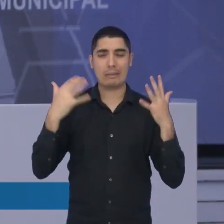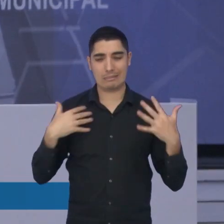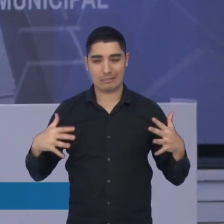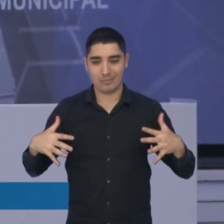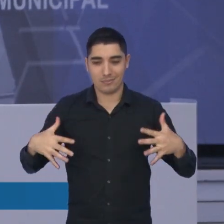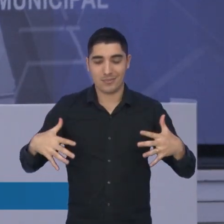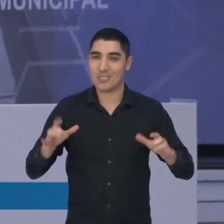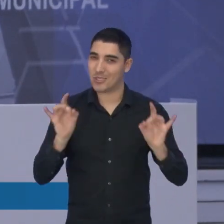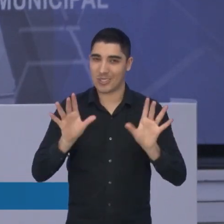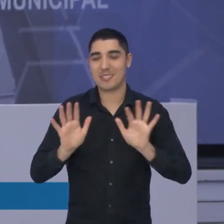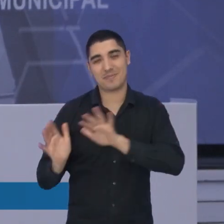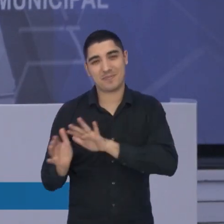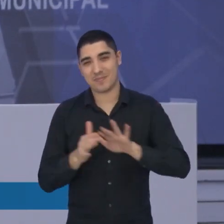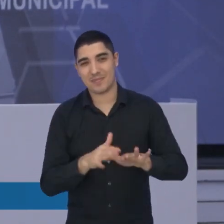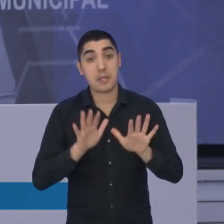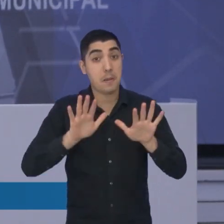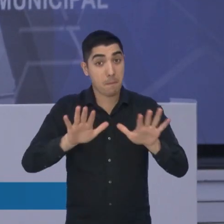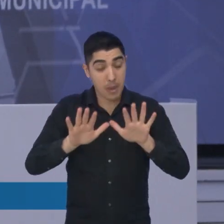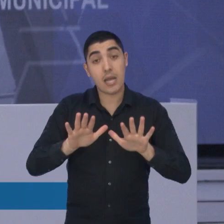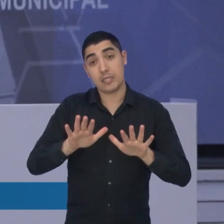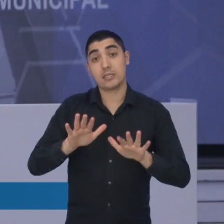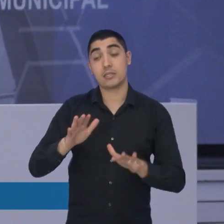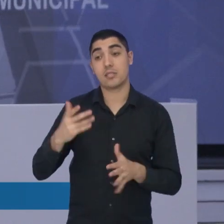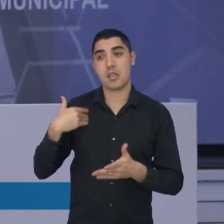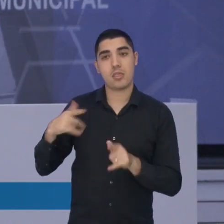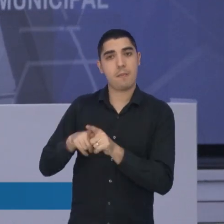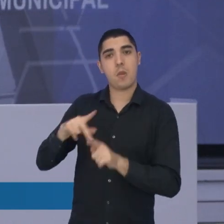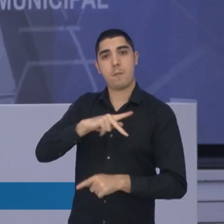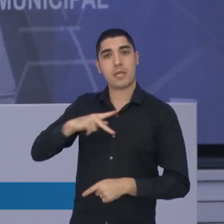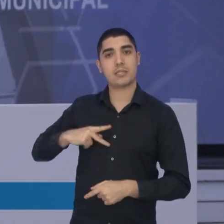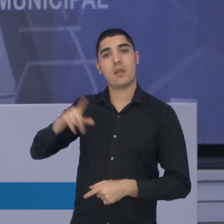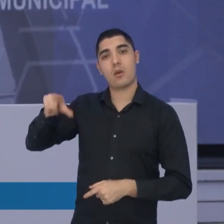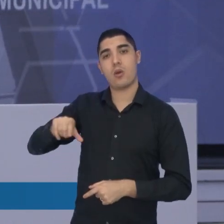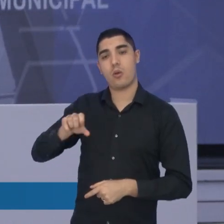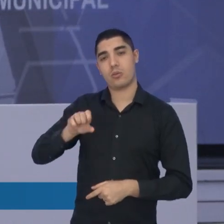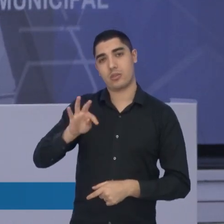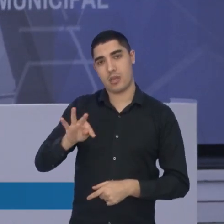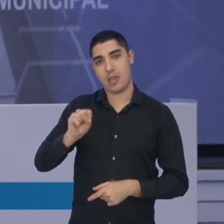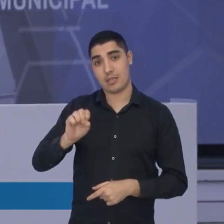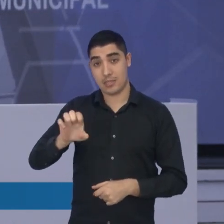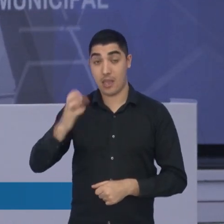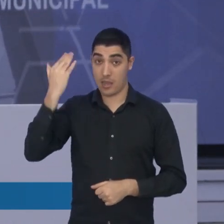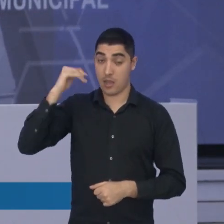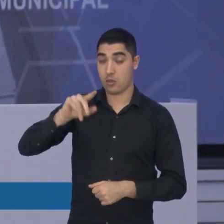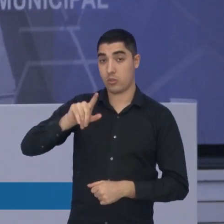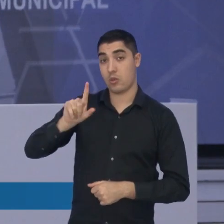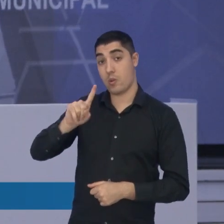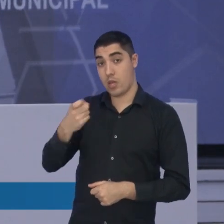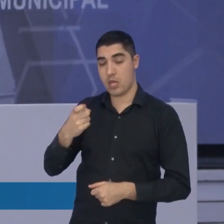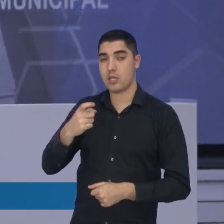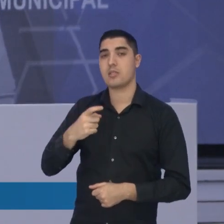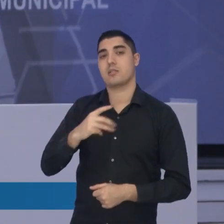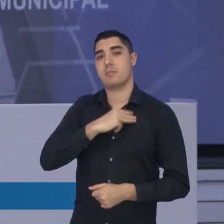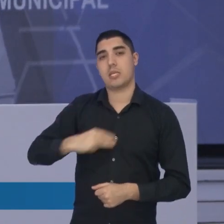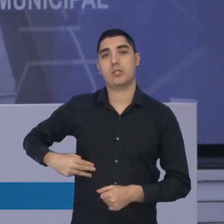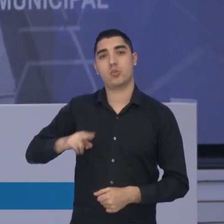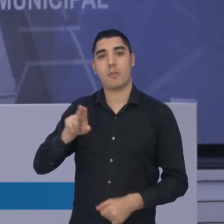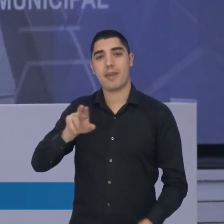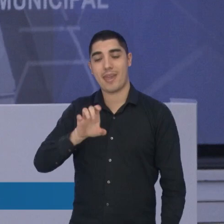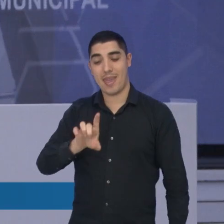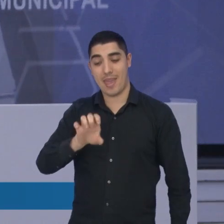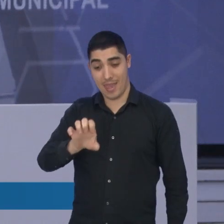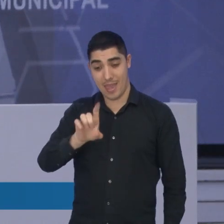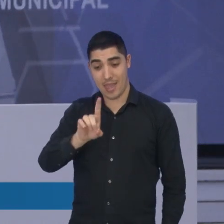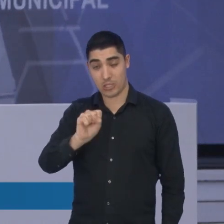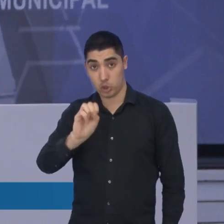nos rendeu a audiência com o presidente do TSE, que na época era o ministro Edson Fachin. Ele nos recebeu num período em que o TSE